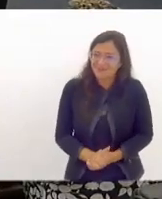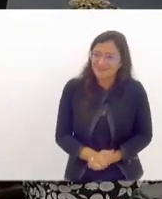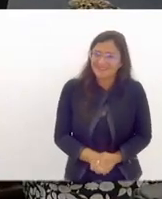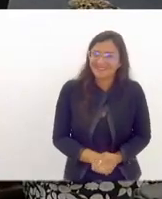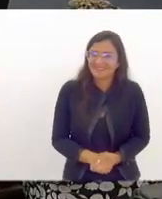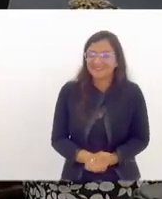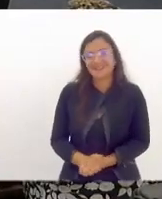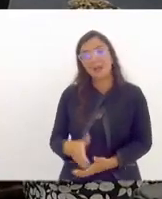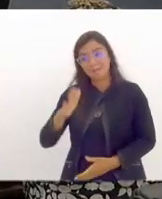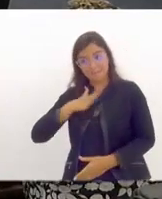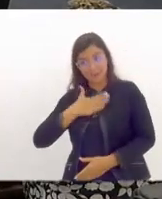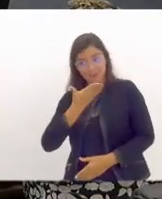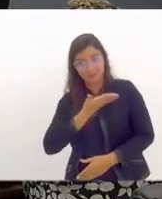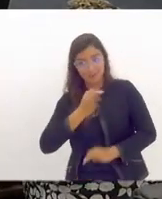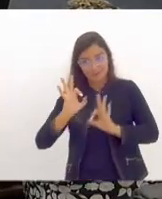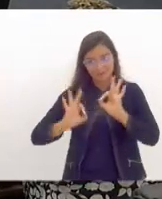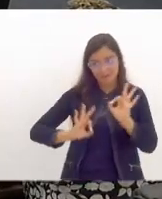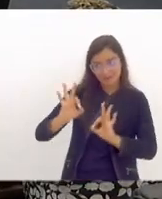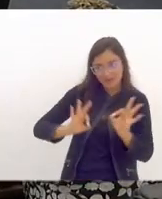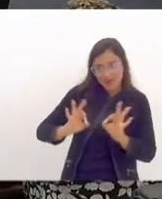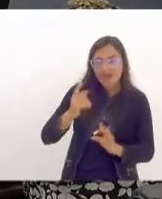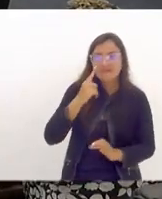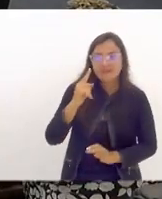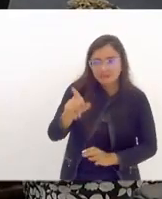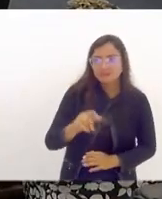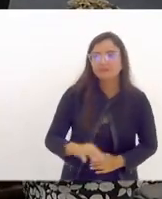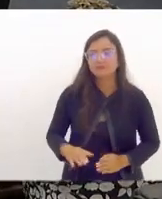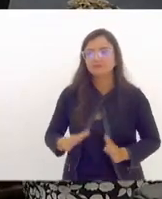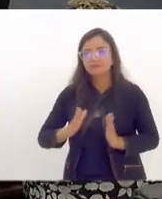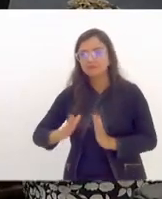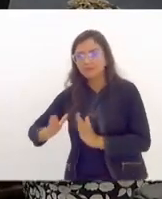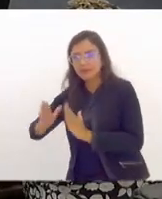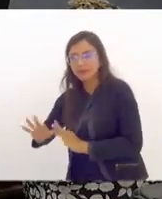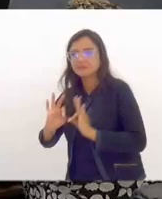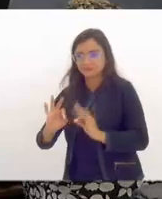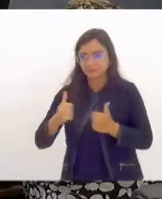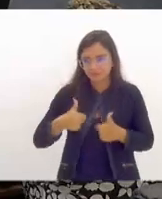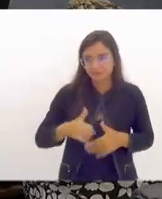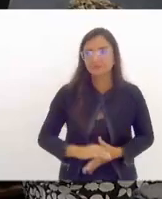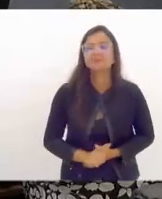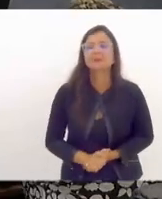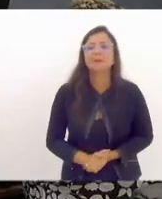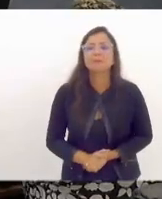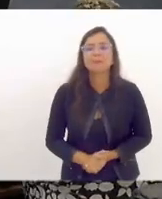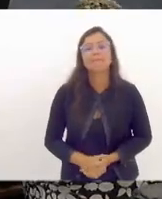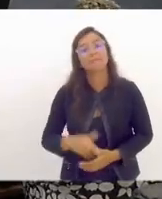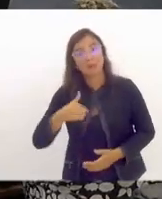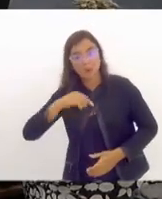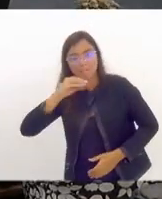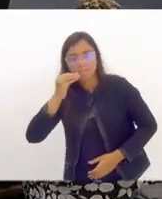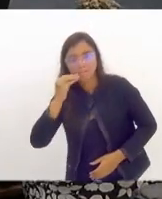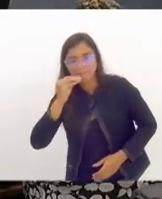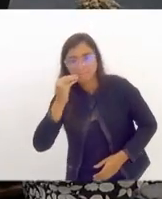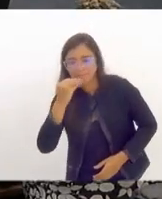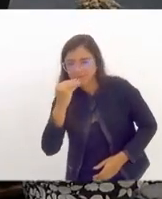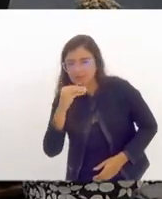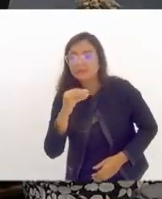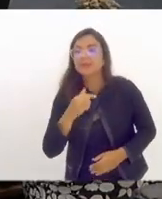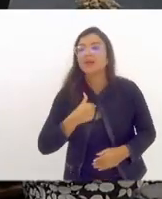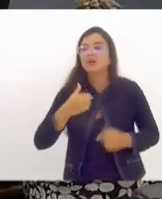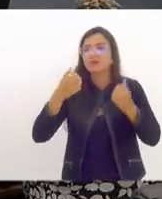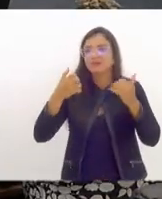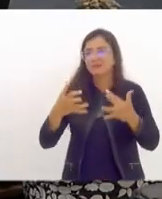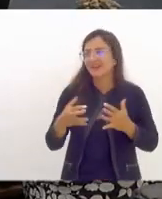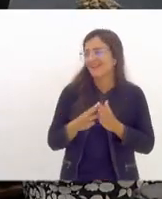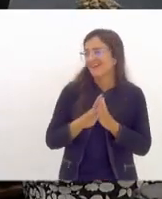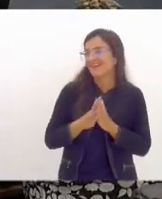enquanto o meu amigo se organiza ele você quer que a gente pegue ali e quando ele vai se ajeitando aqui eu vou só aproveitar esse momento e fazer um